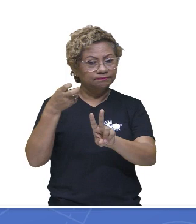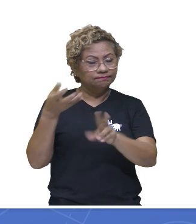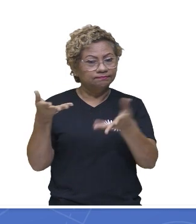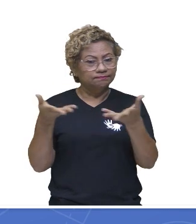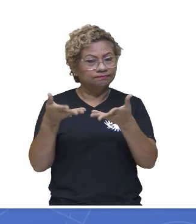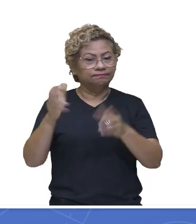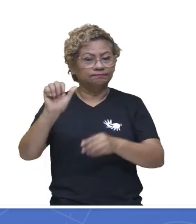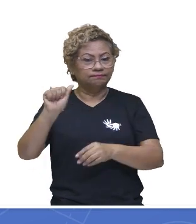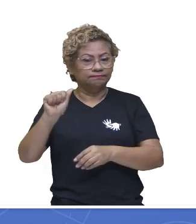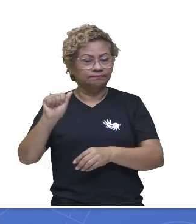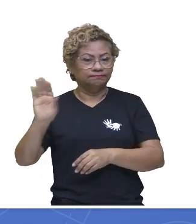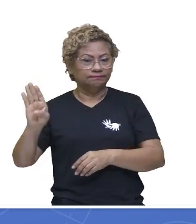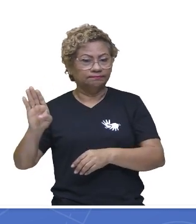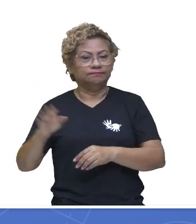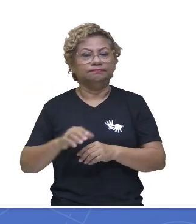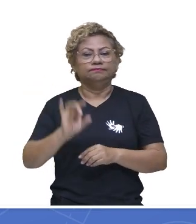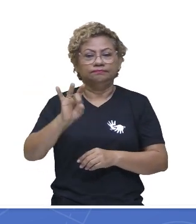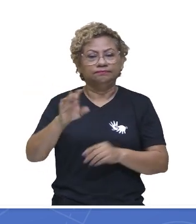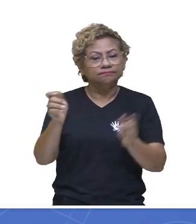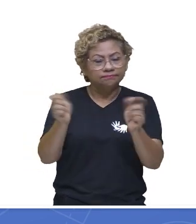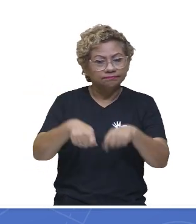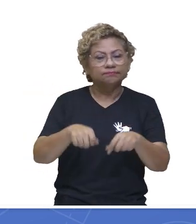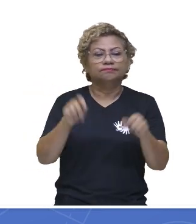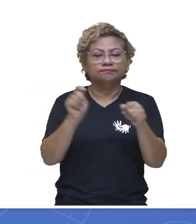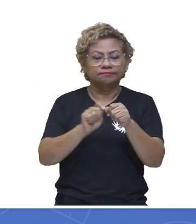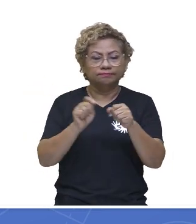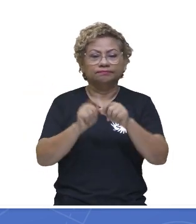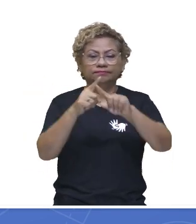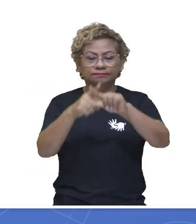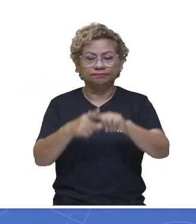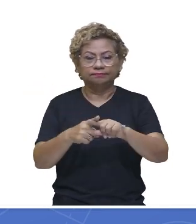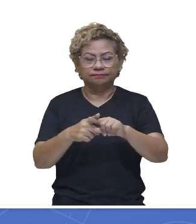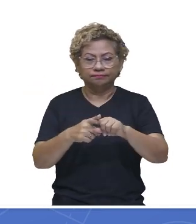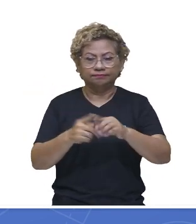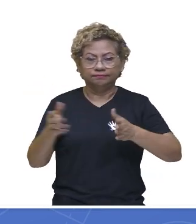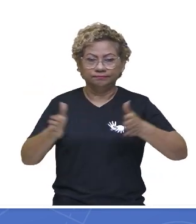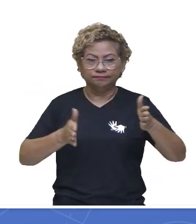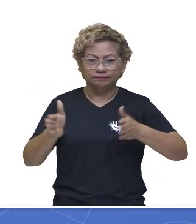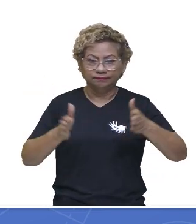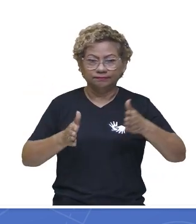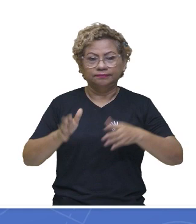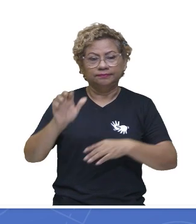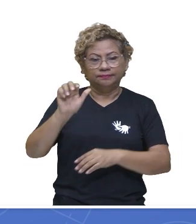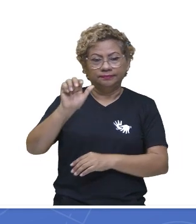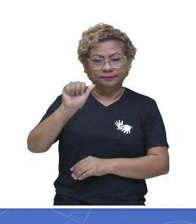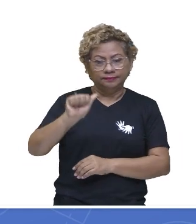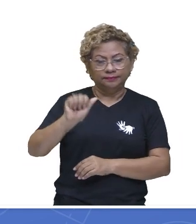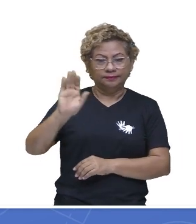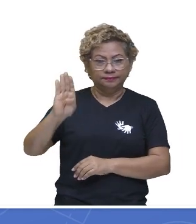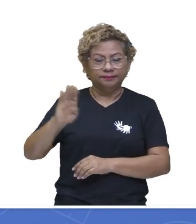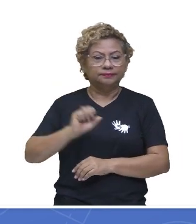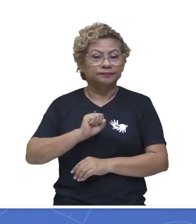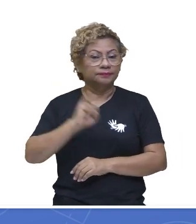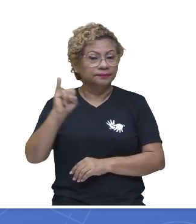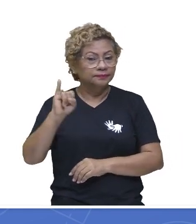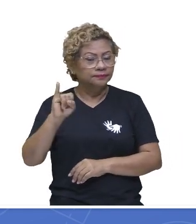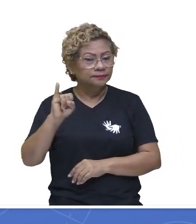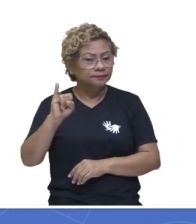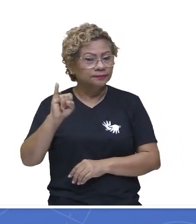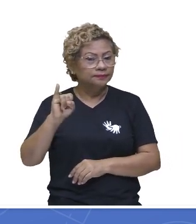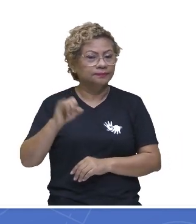A gente só vai poder fazer a multiplicação entre essas duas matrizes se esses termos aqui,